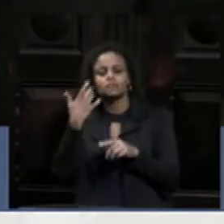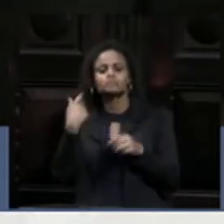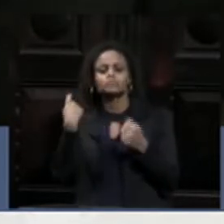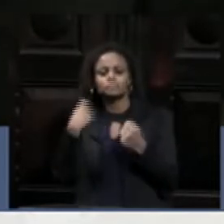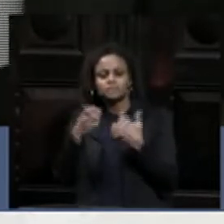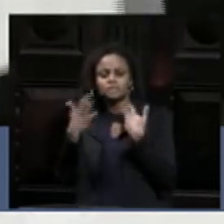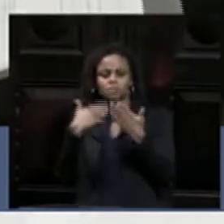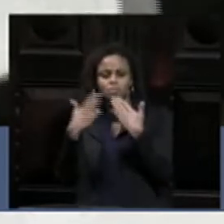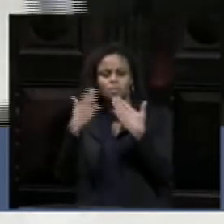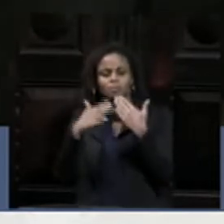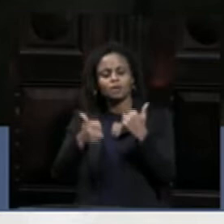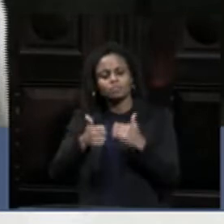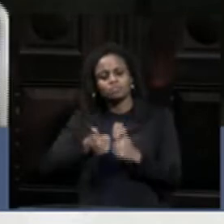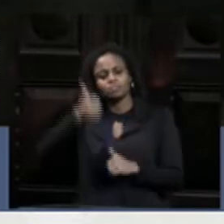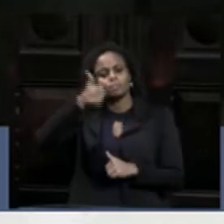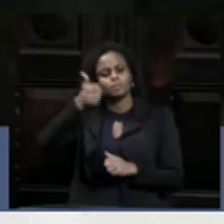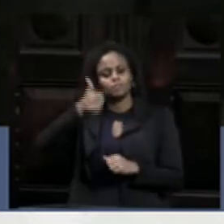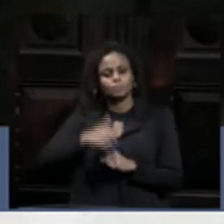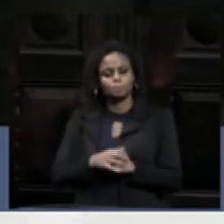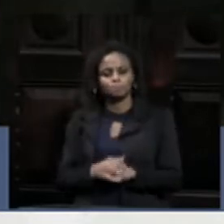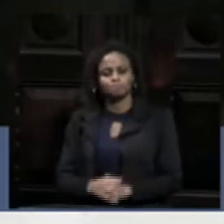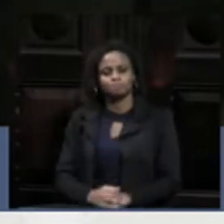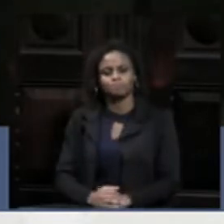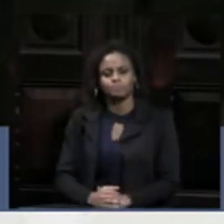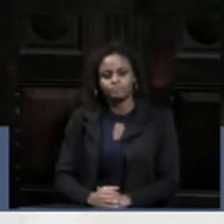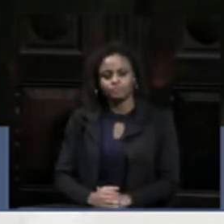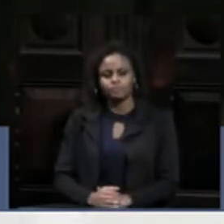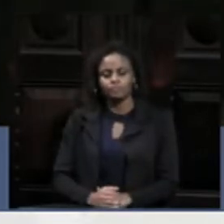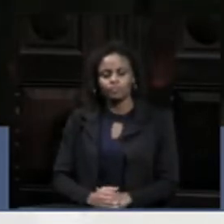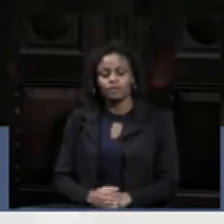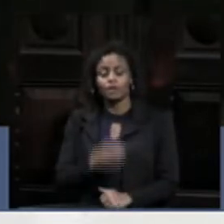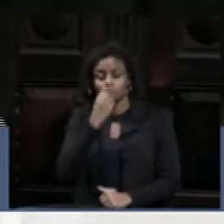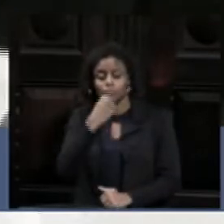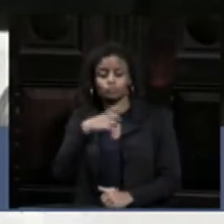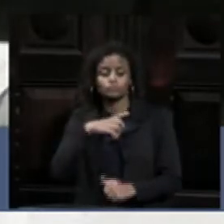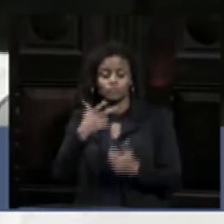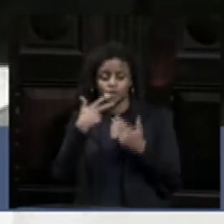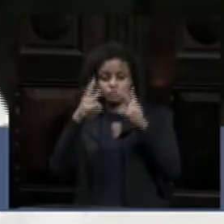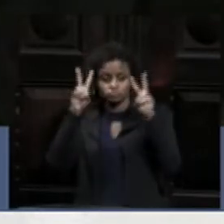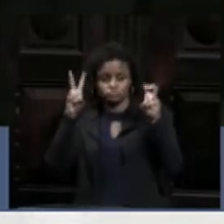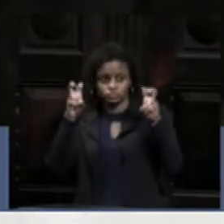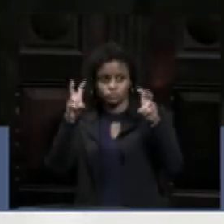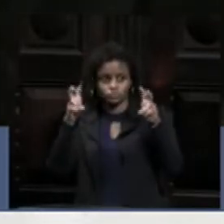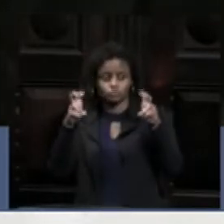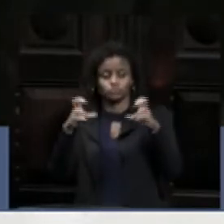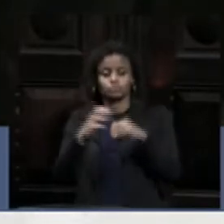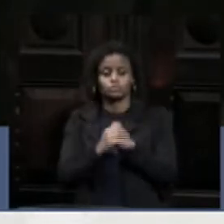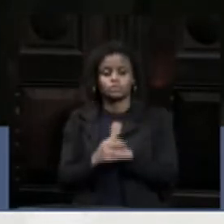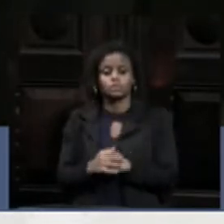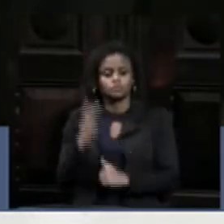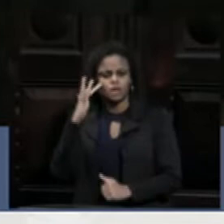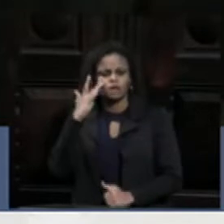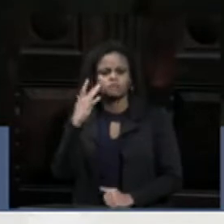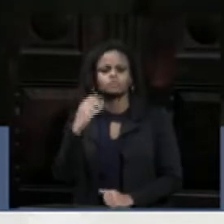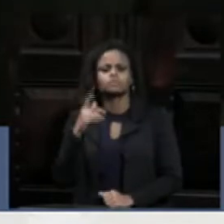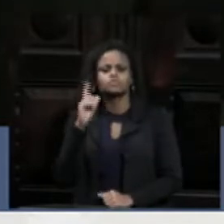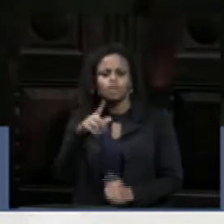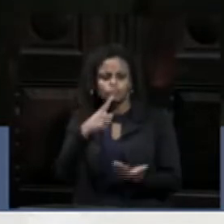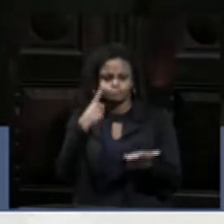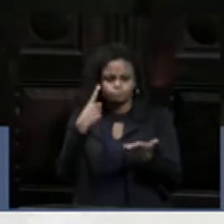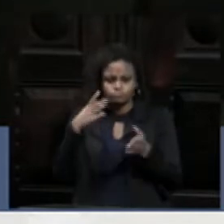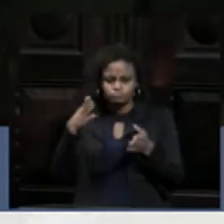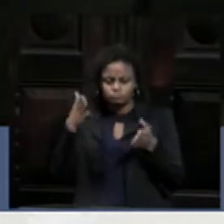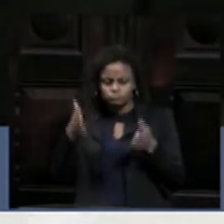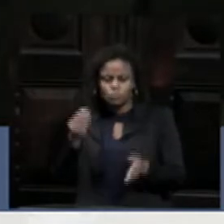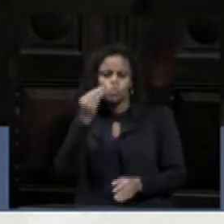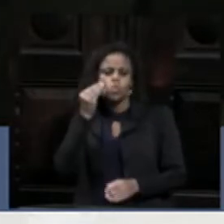aqui ao plenário. Com todo respeito aos colegas. É bom trazer o tema, muito bom trazer o tema. Eu acho que já marca a posição